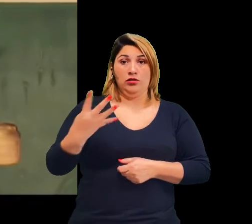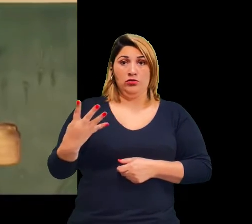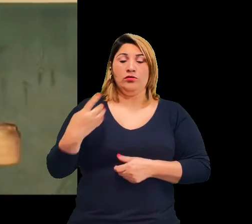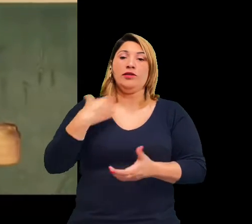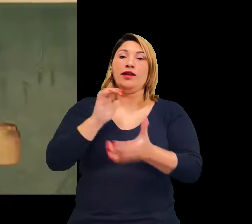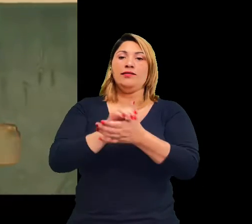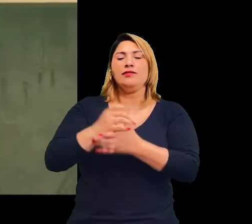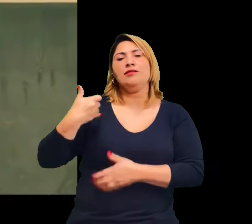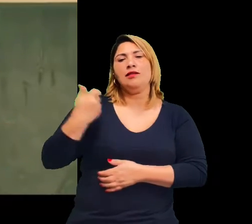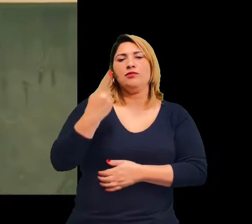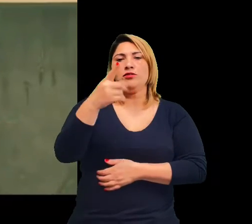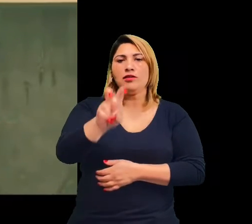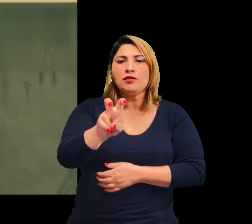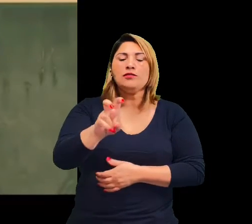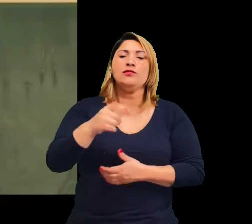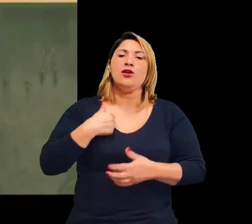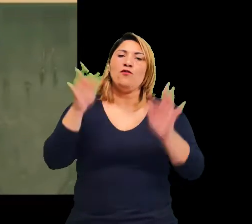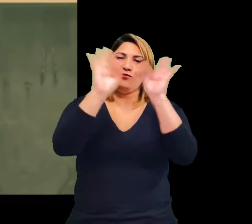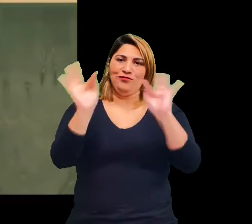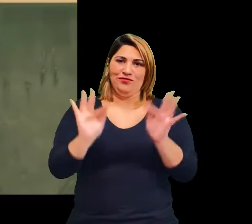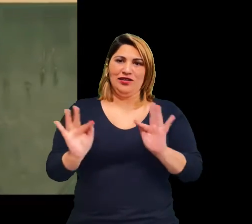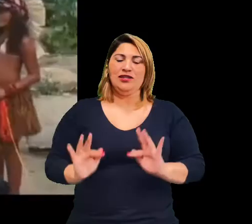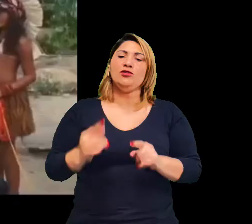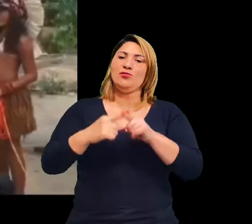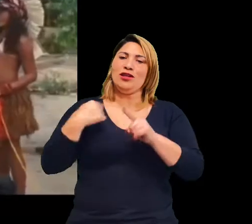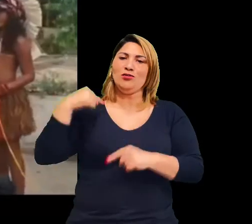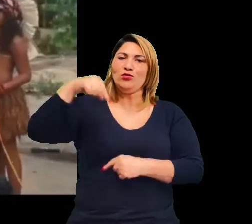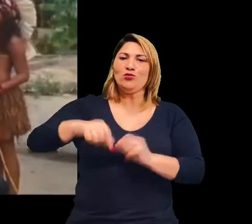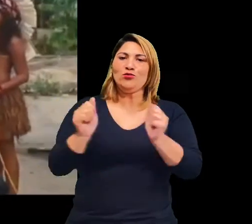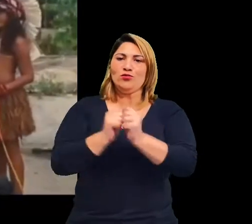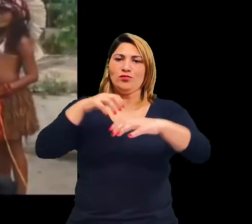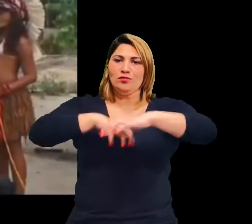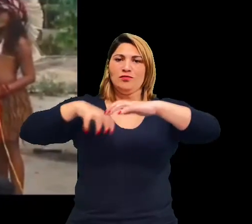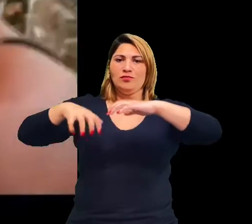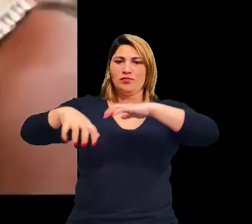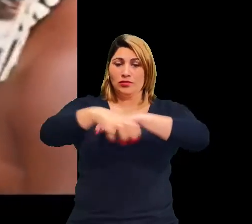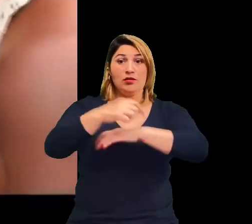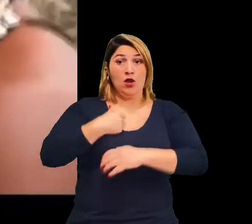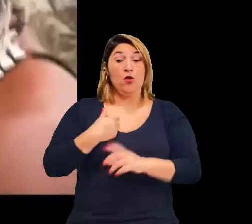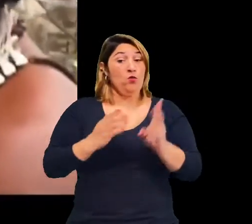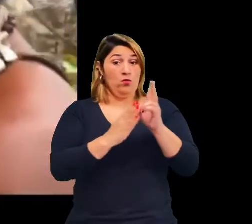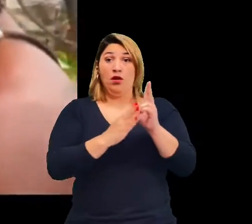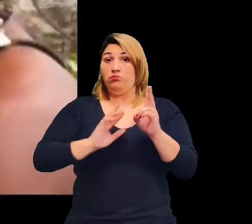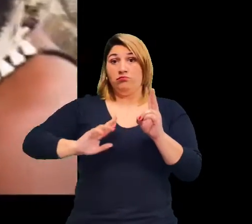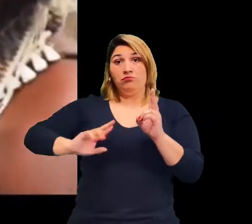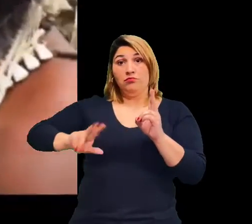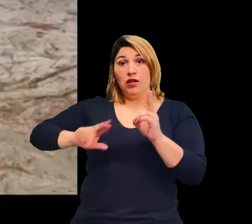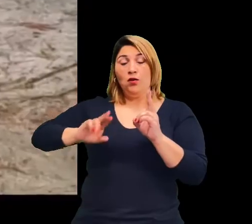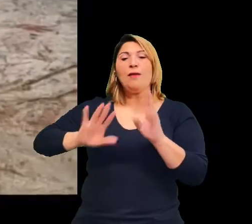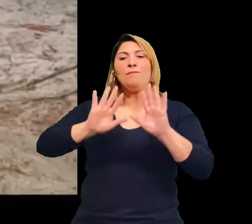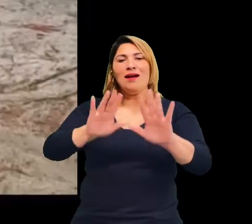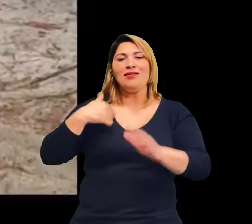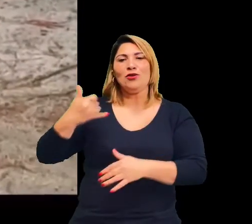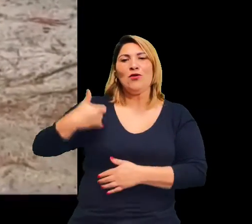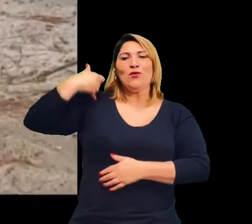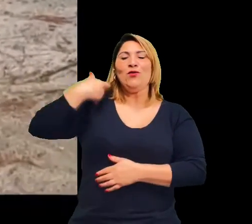15 anos e sou muito feliz por estar aqui na aldeia. Não sou índia, mas eu tenho orgulho de ter um